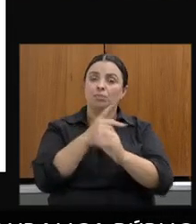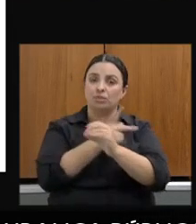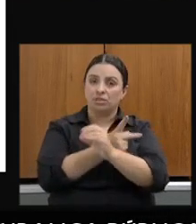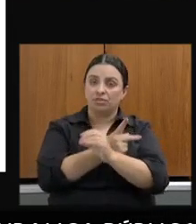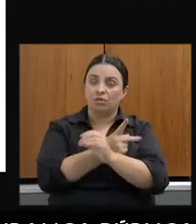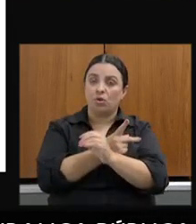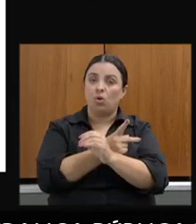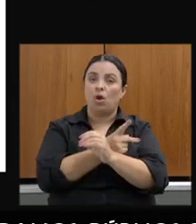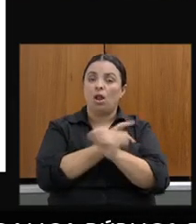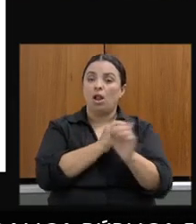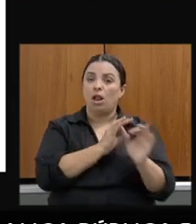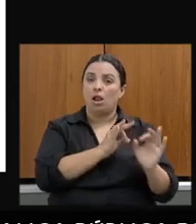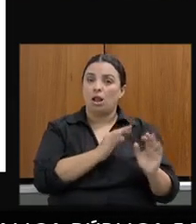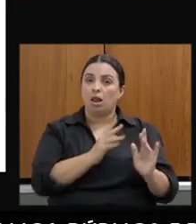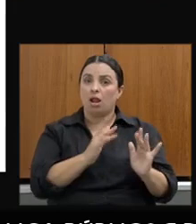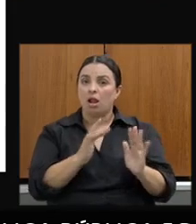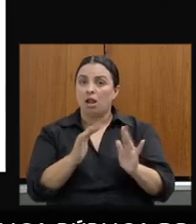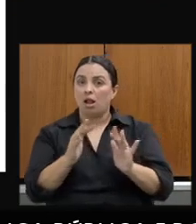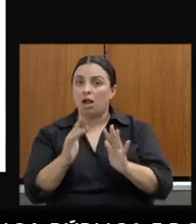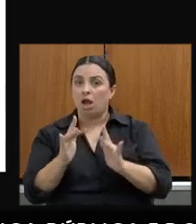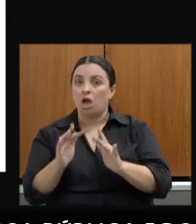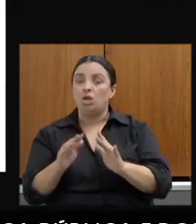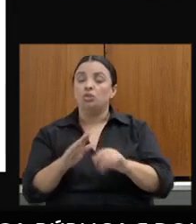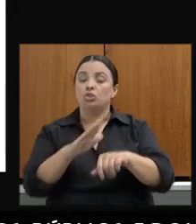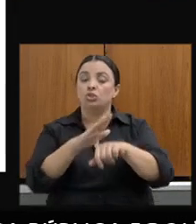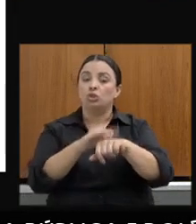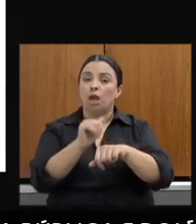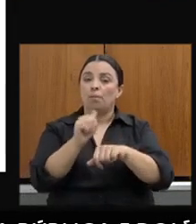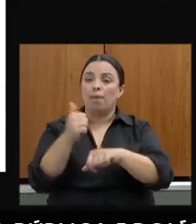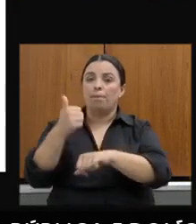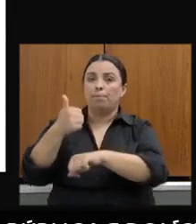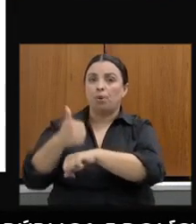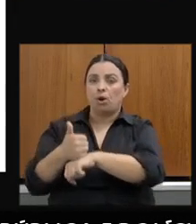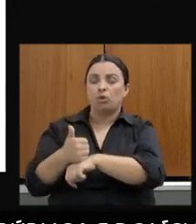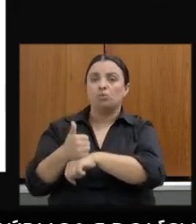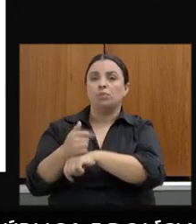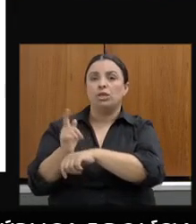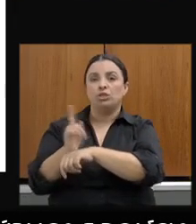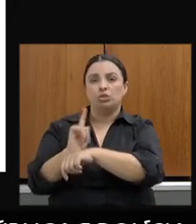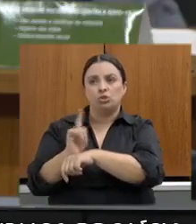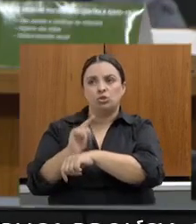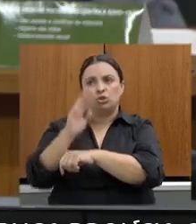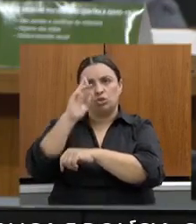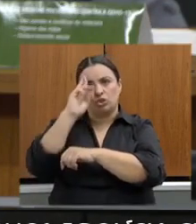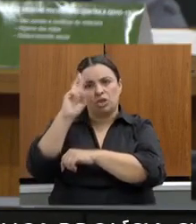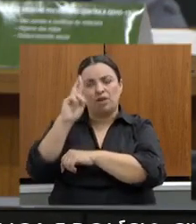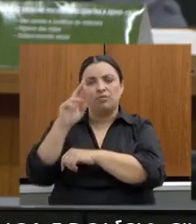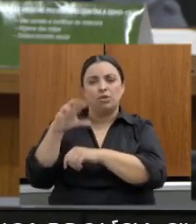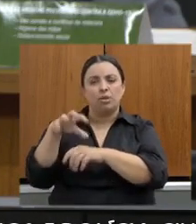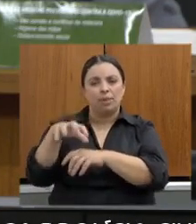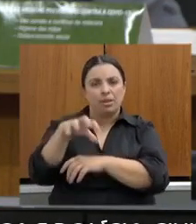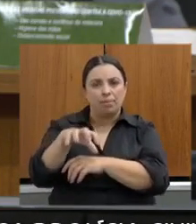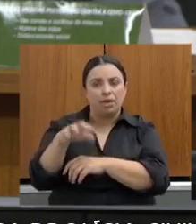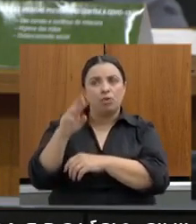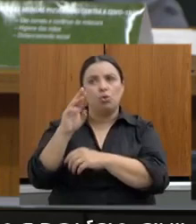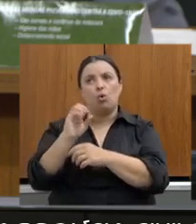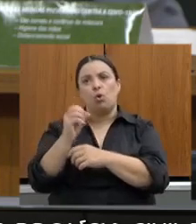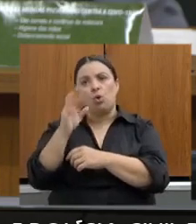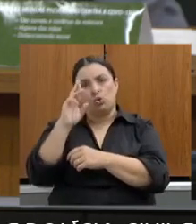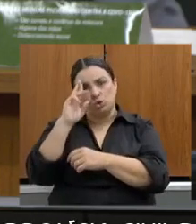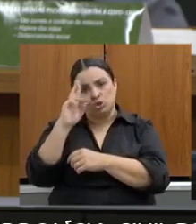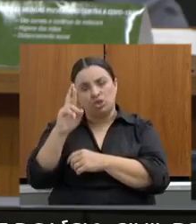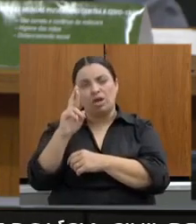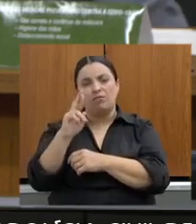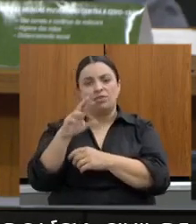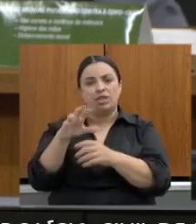designação do colega O Regional o chefe de departamento ou chefe de divisão e ele não